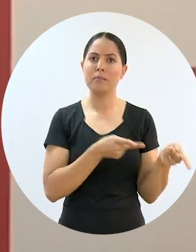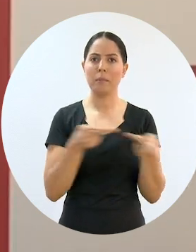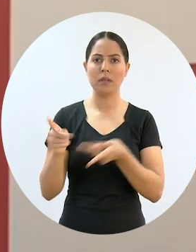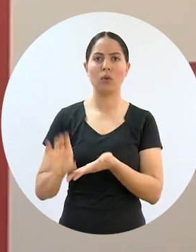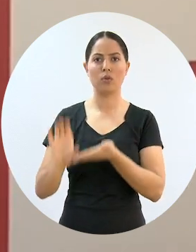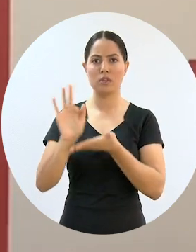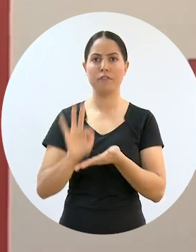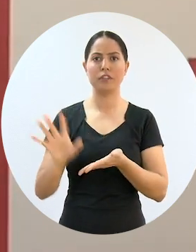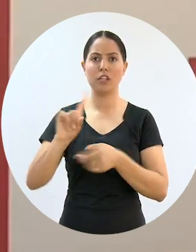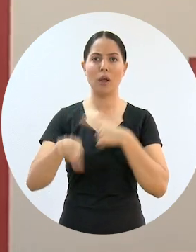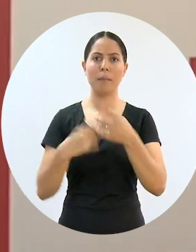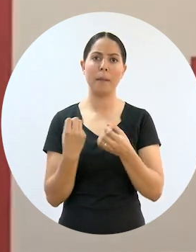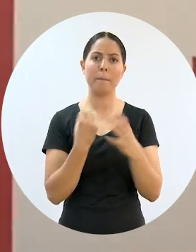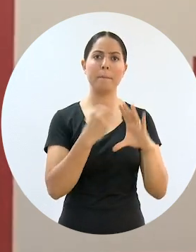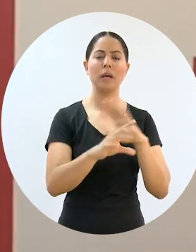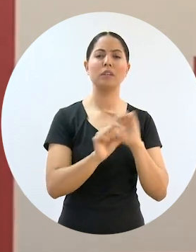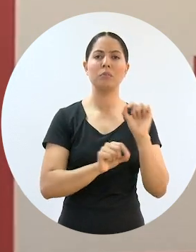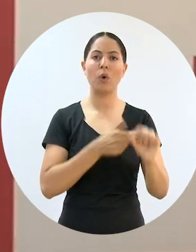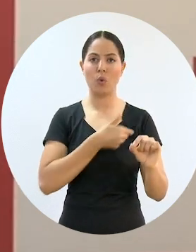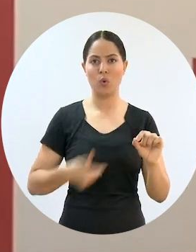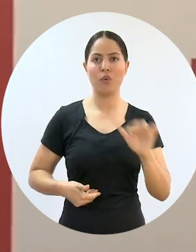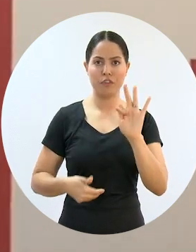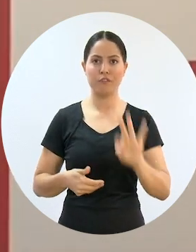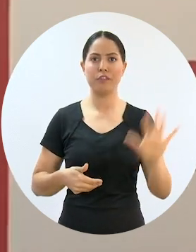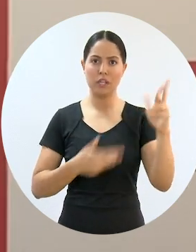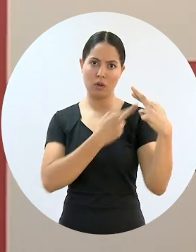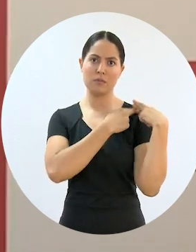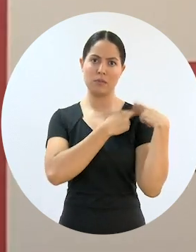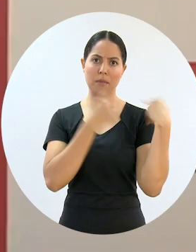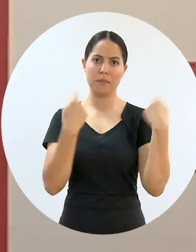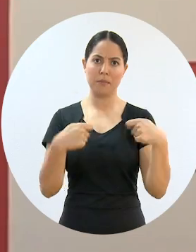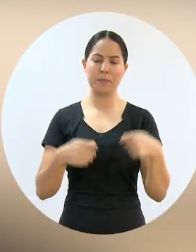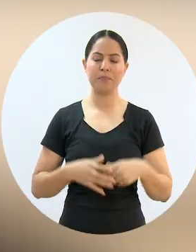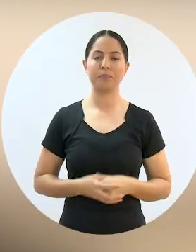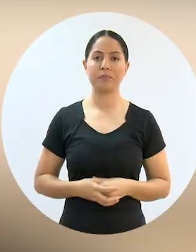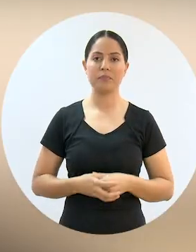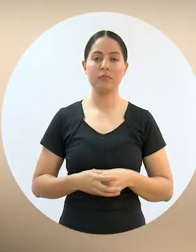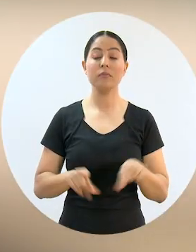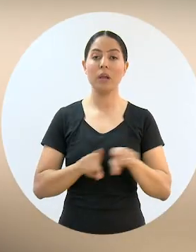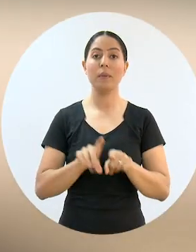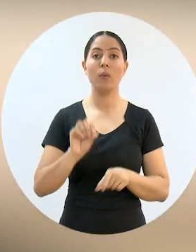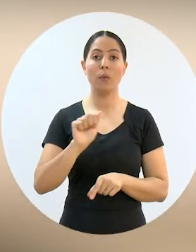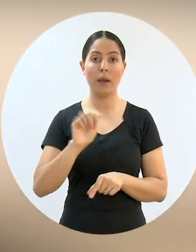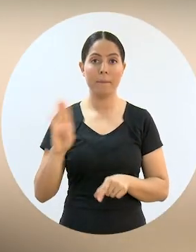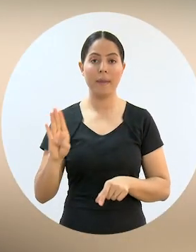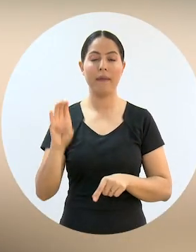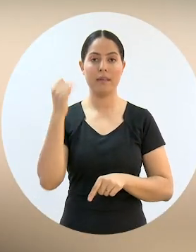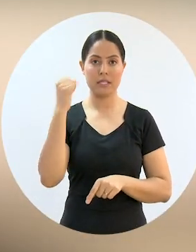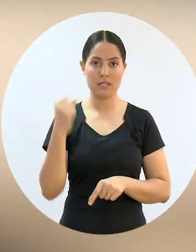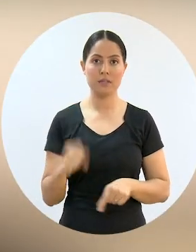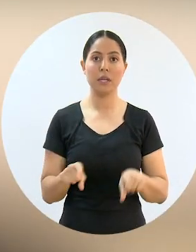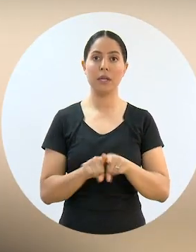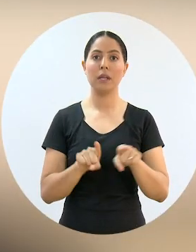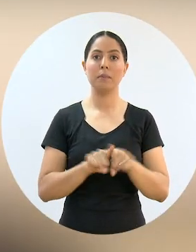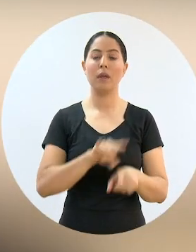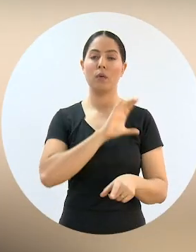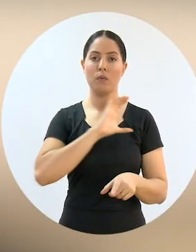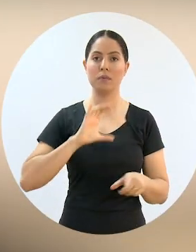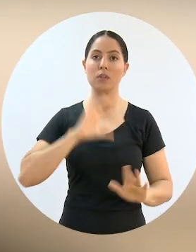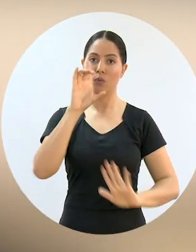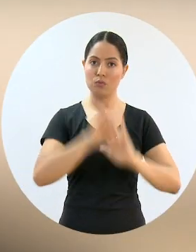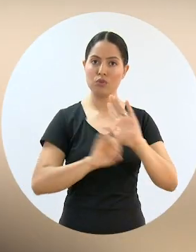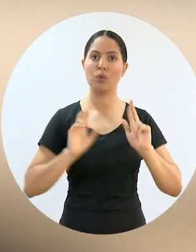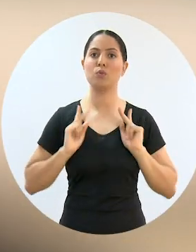Federal encaminhe ao Governo Federal para que tome as devidas providências. A OAB Sergipe, a Comissão de Direitos Humanos,